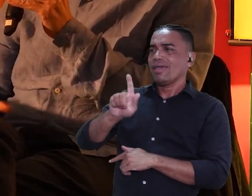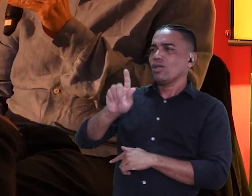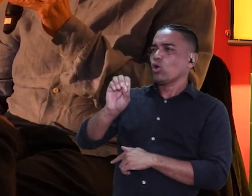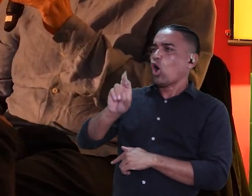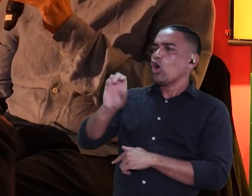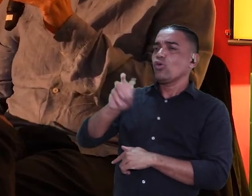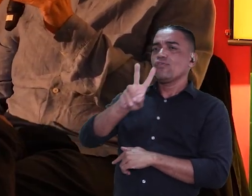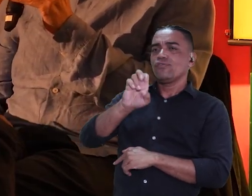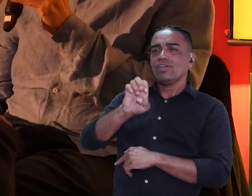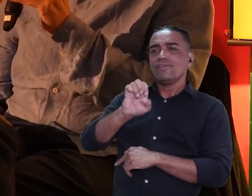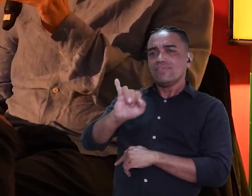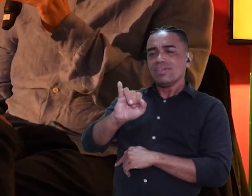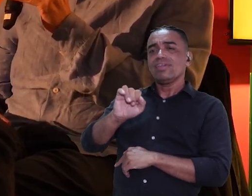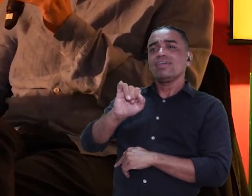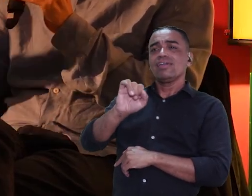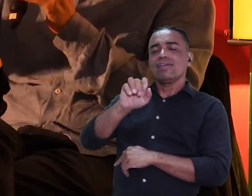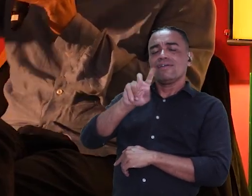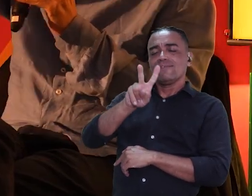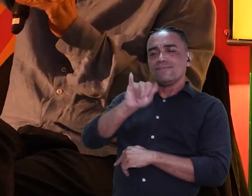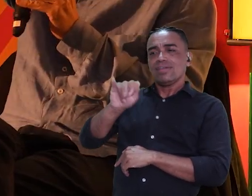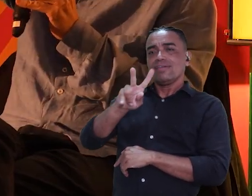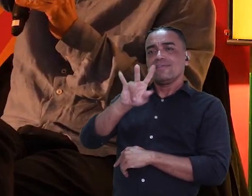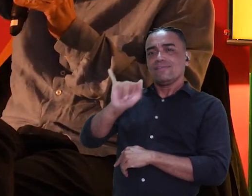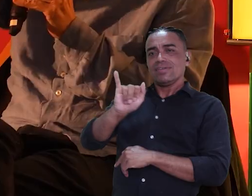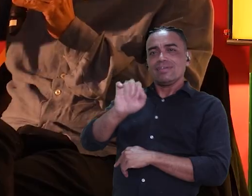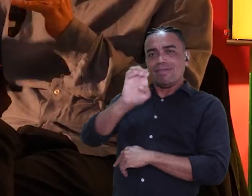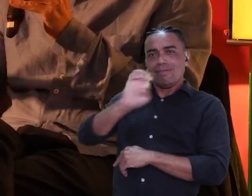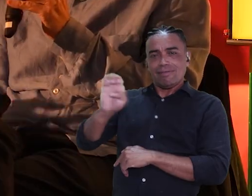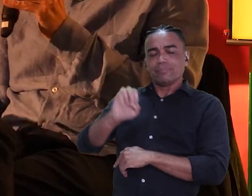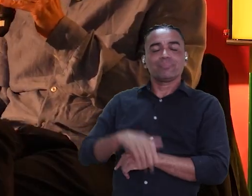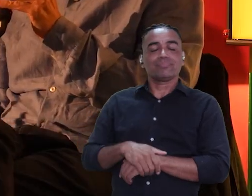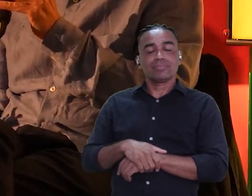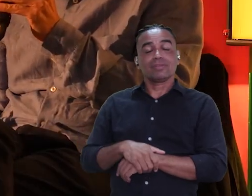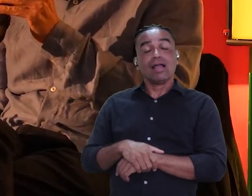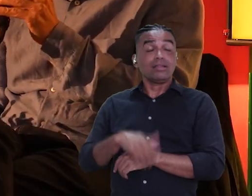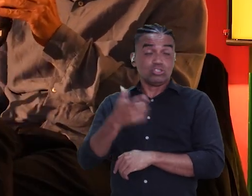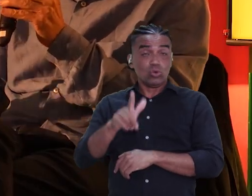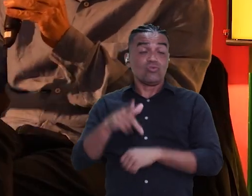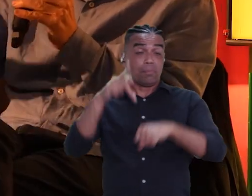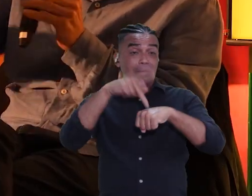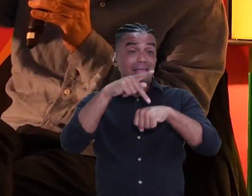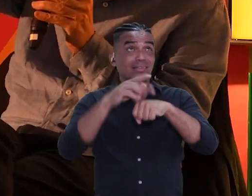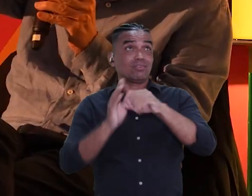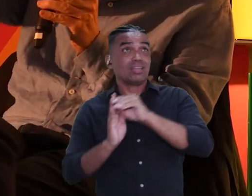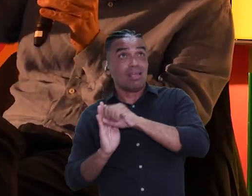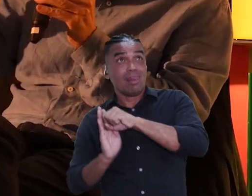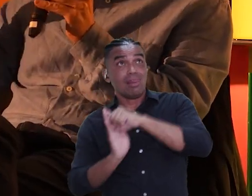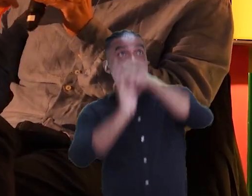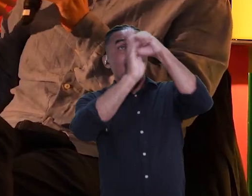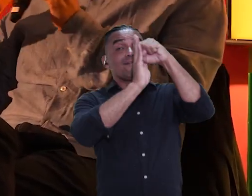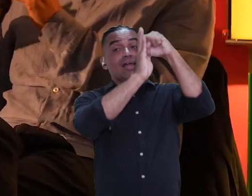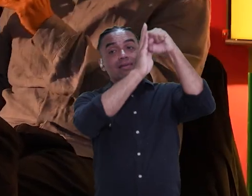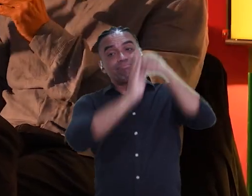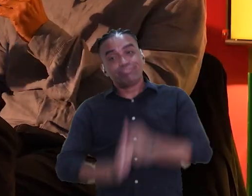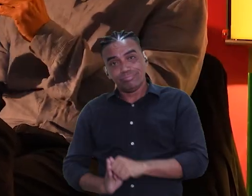é. E uma vez lá, essa pedra cai de novo, e você tem que levar de novo. Então, a ideia